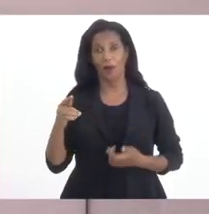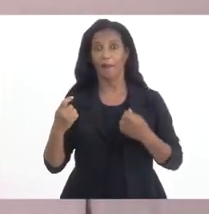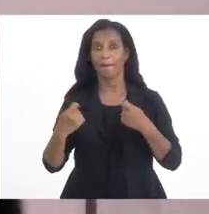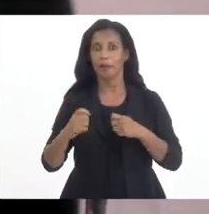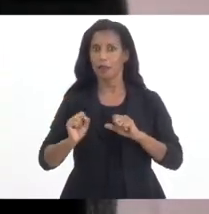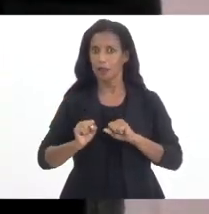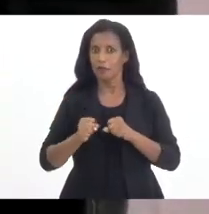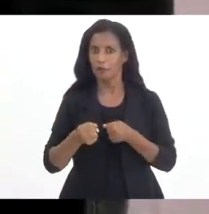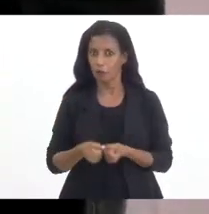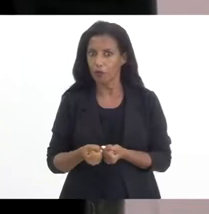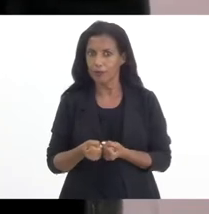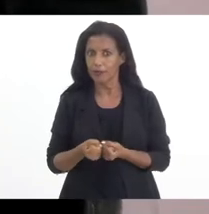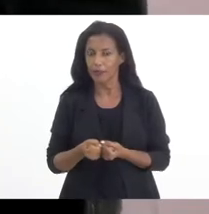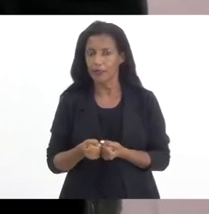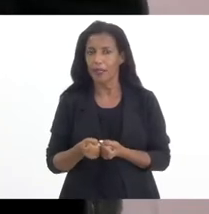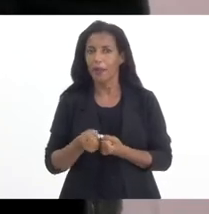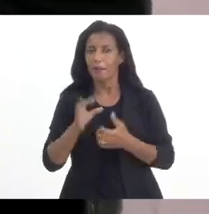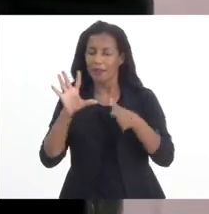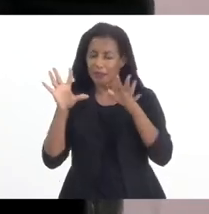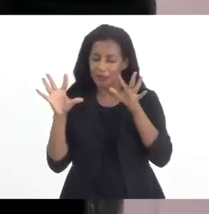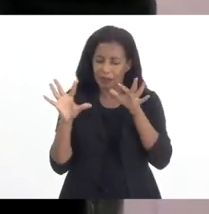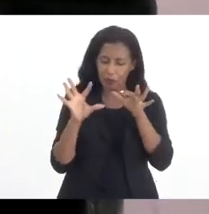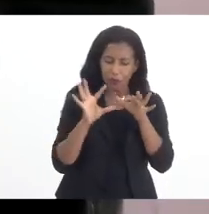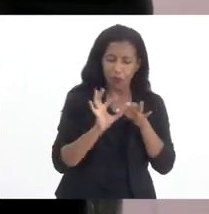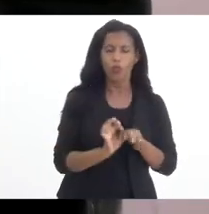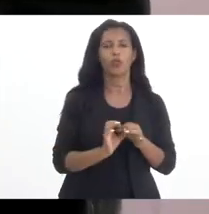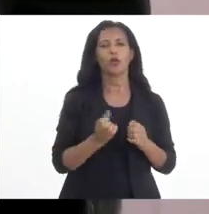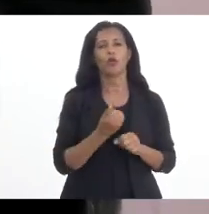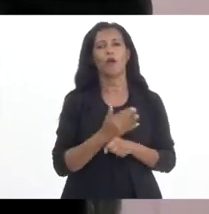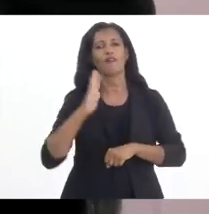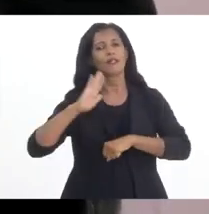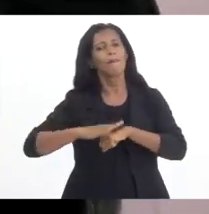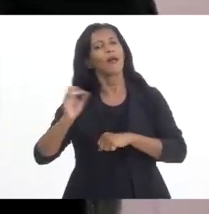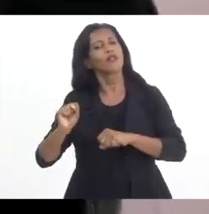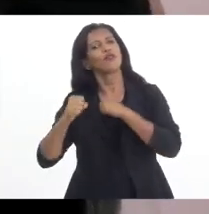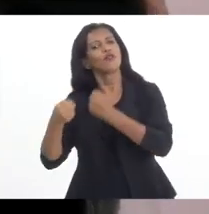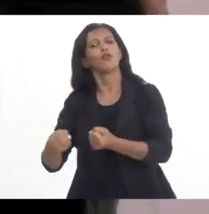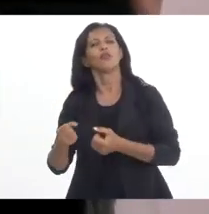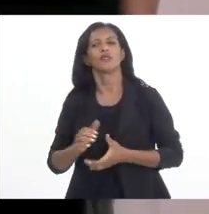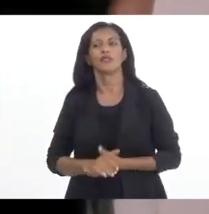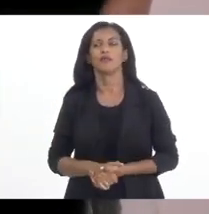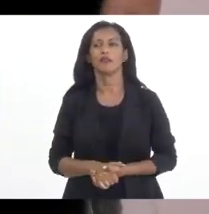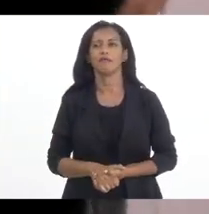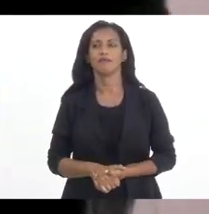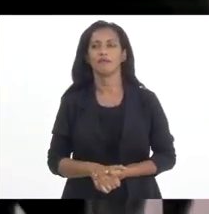toda a força, mas se ela se juntar com a UERJ, vai dar mais força ainda para a Zona Oeste.